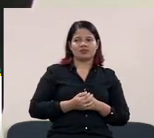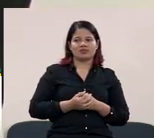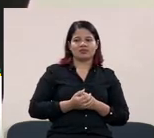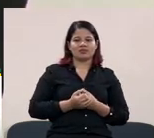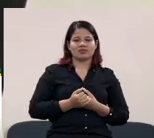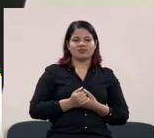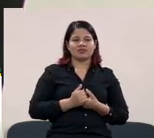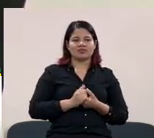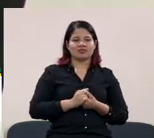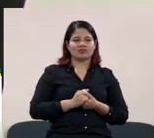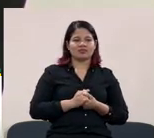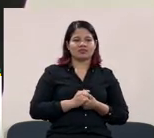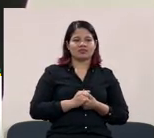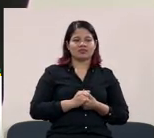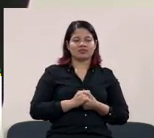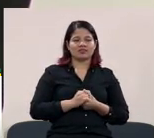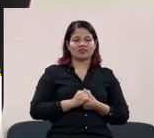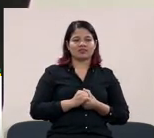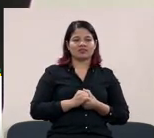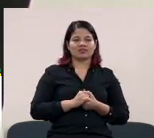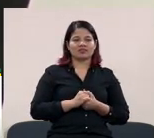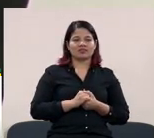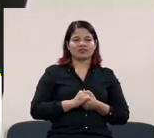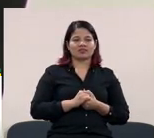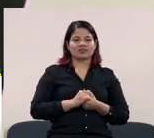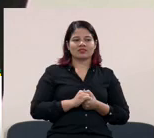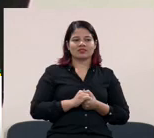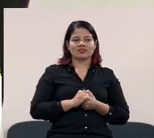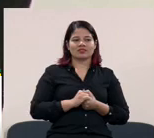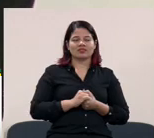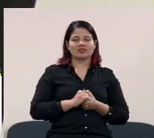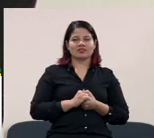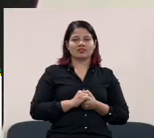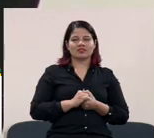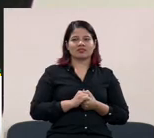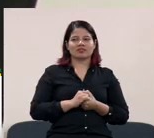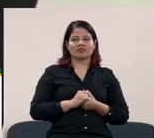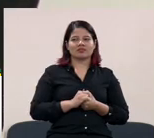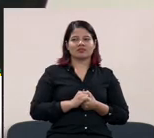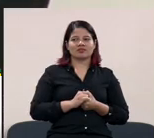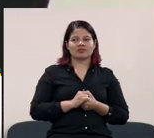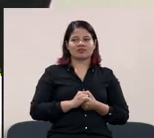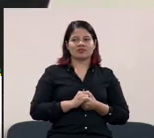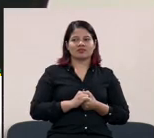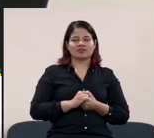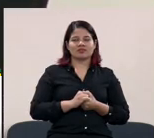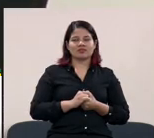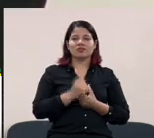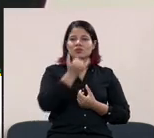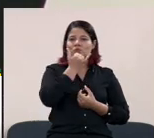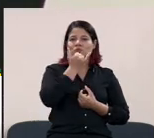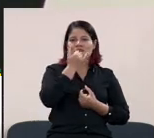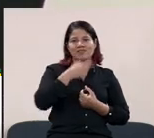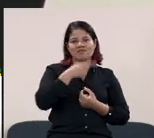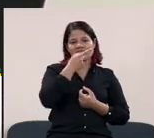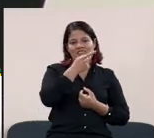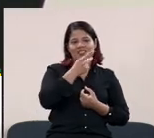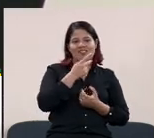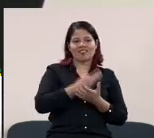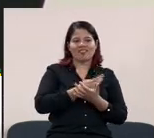Não, Jacir, eu quis dizer do programa apenas. Só do programa, não da bancada. Desculpe se me expressei mal.